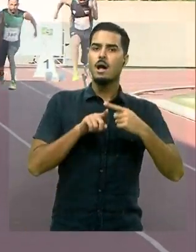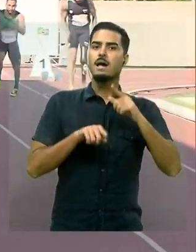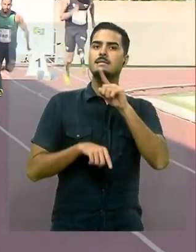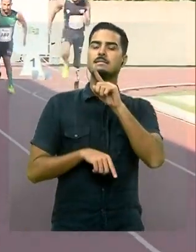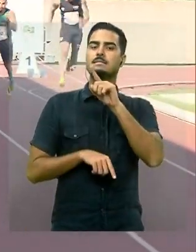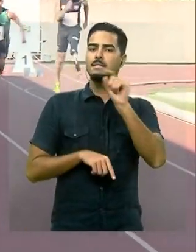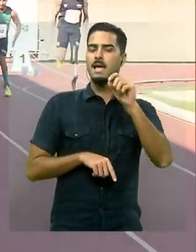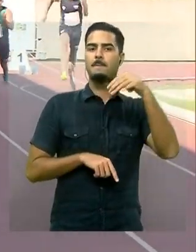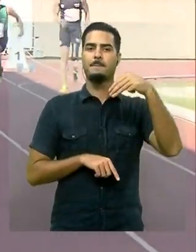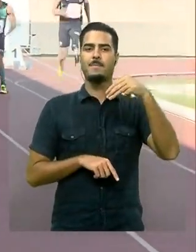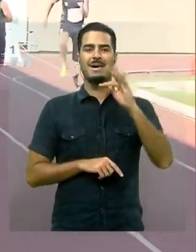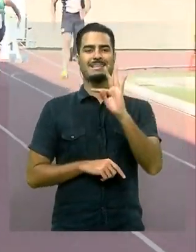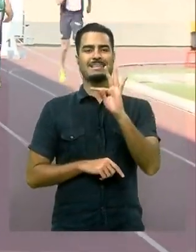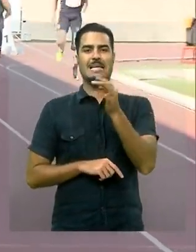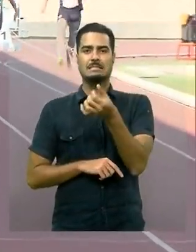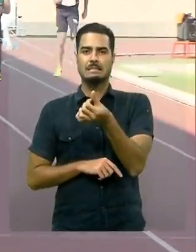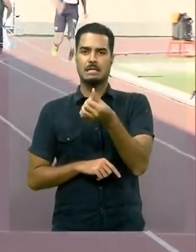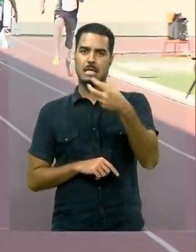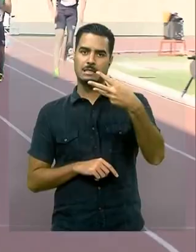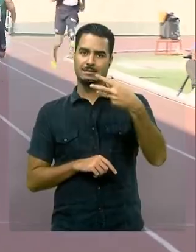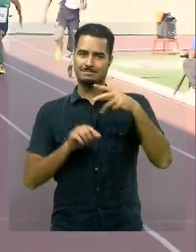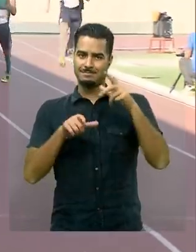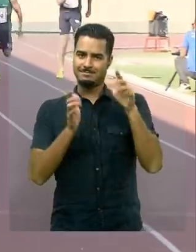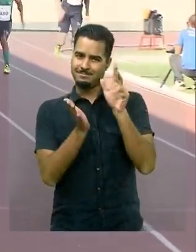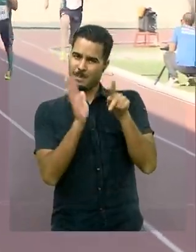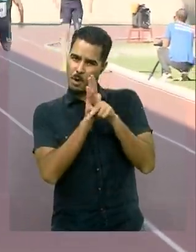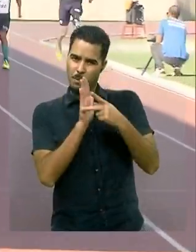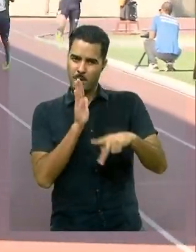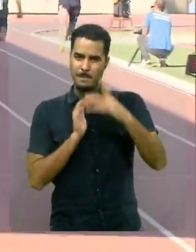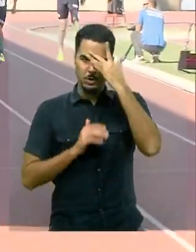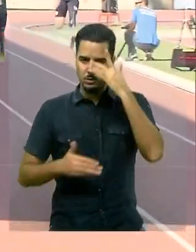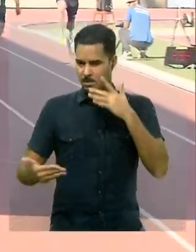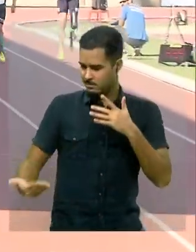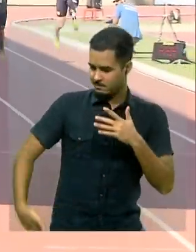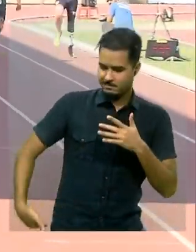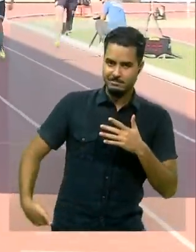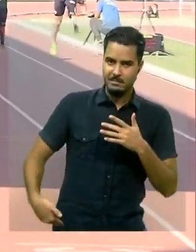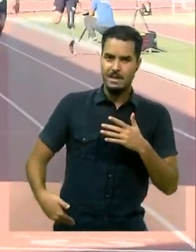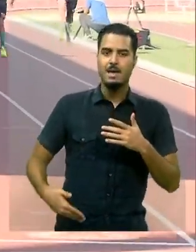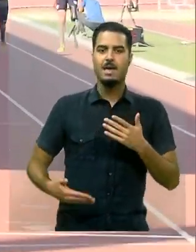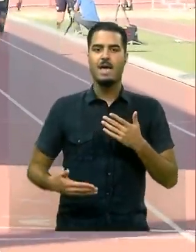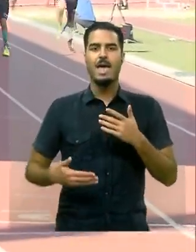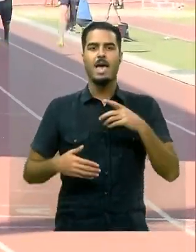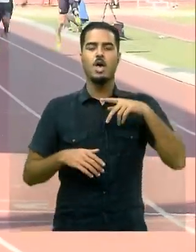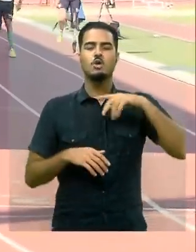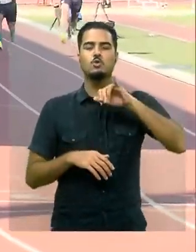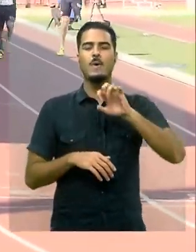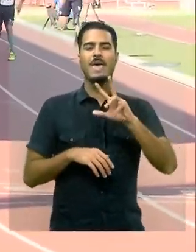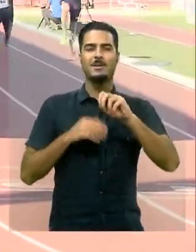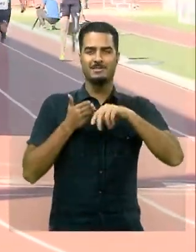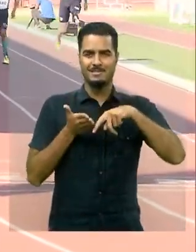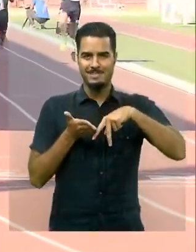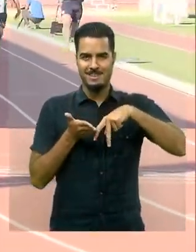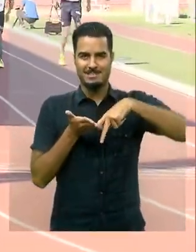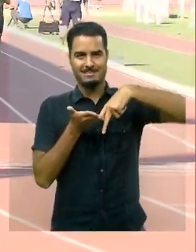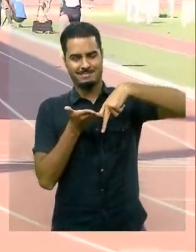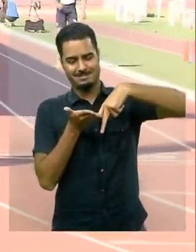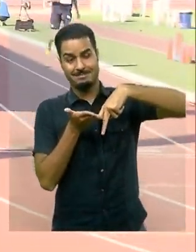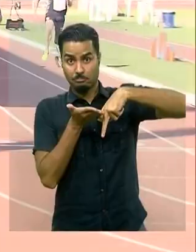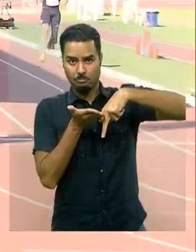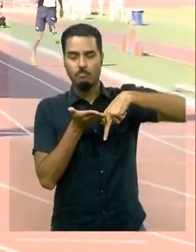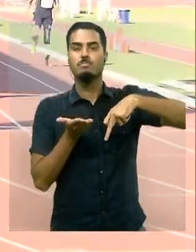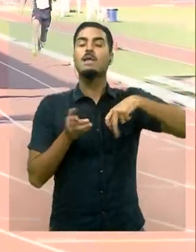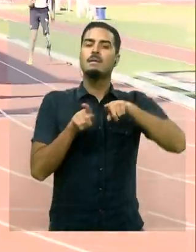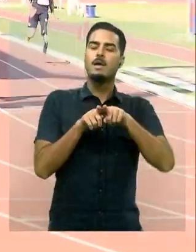classe T63, para amputados de perna acima do joelho, e projetar as estreias